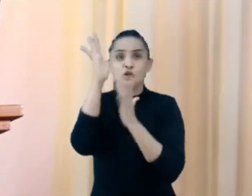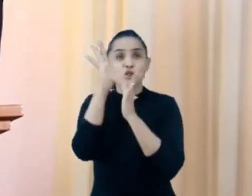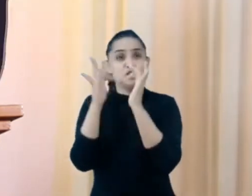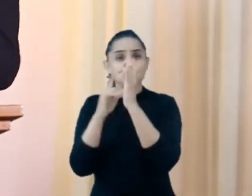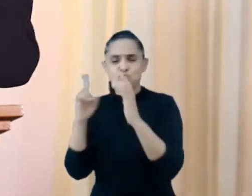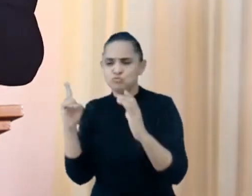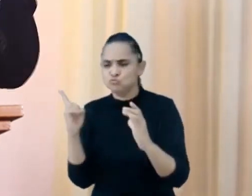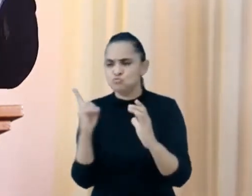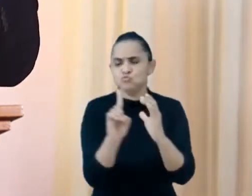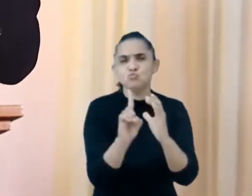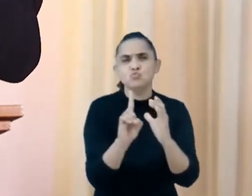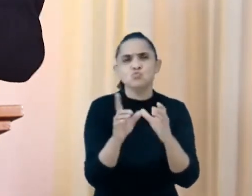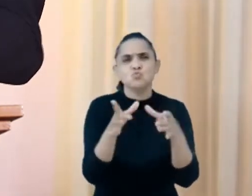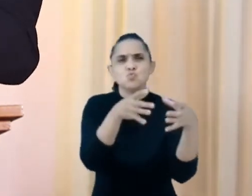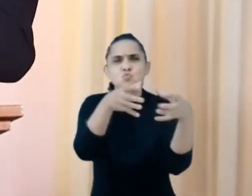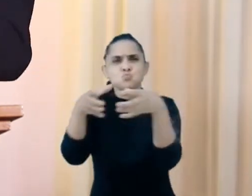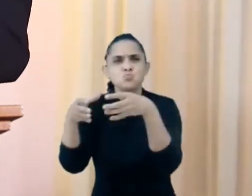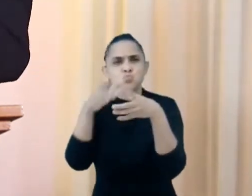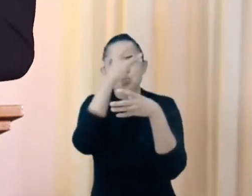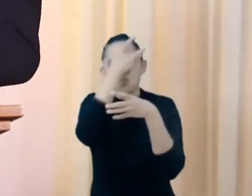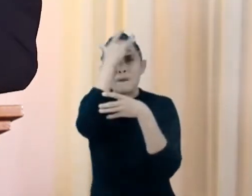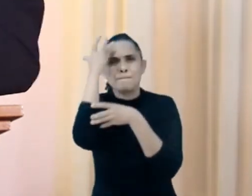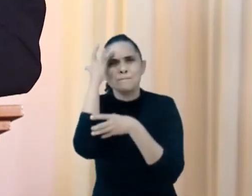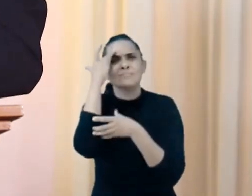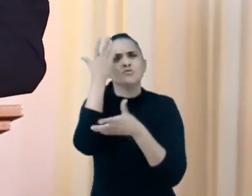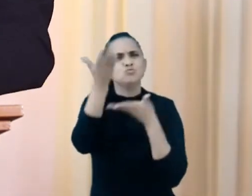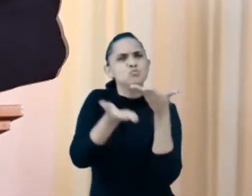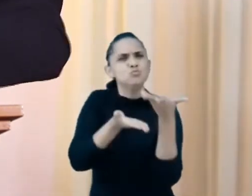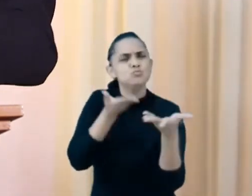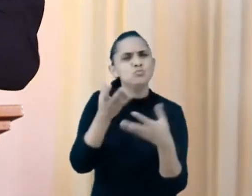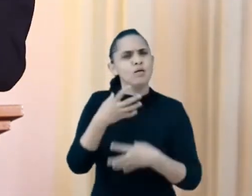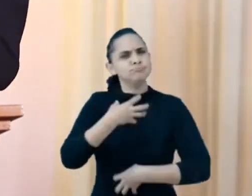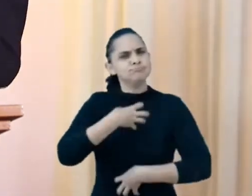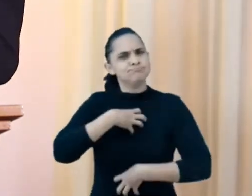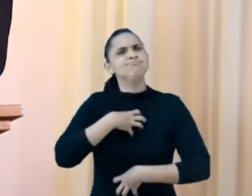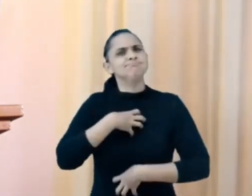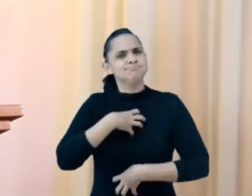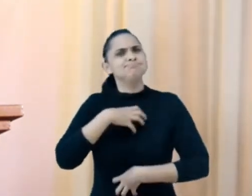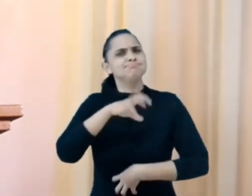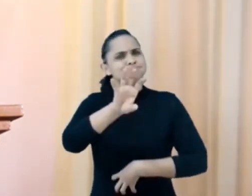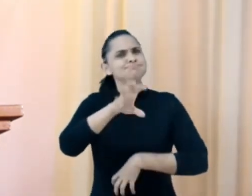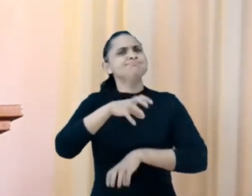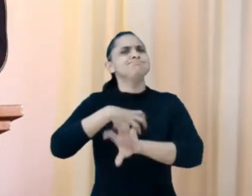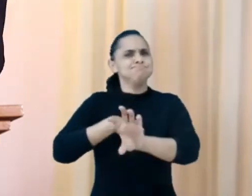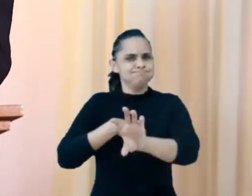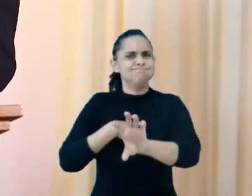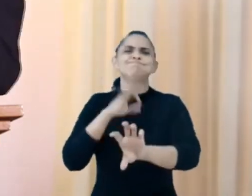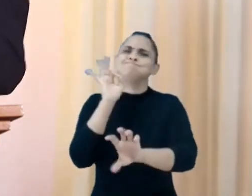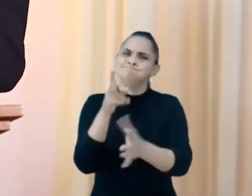bem. Manifestava simpatia por eles, ministrava-lhes as